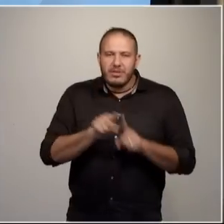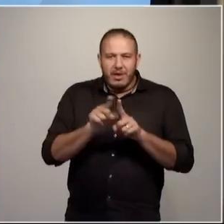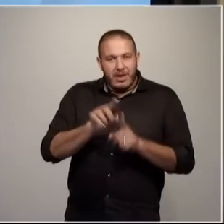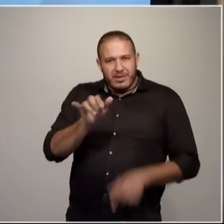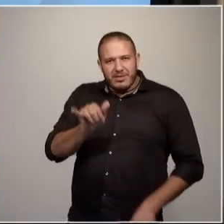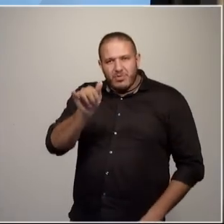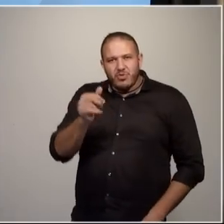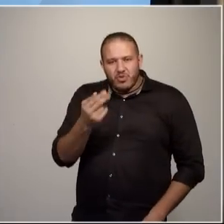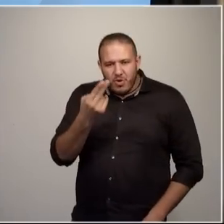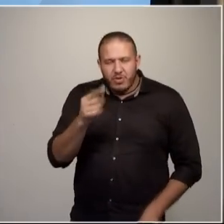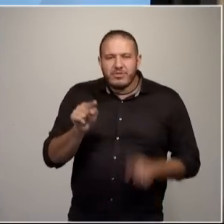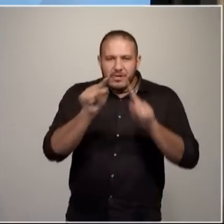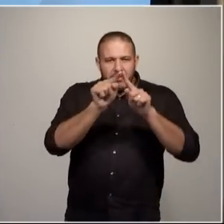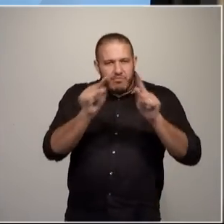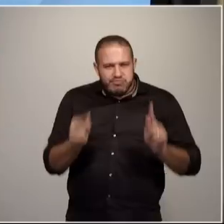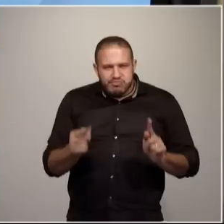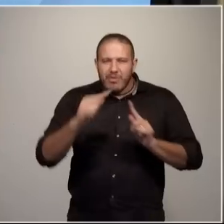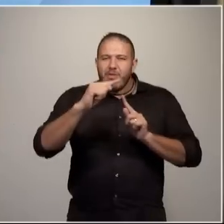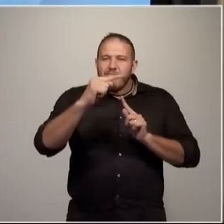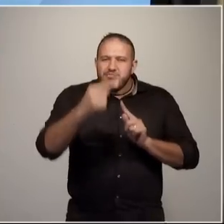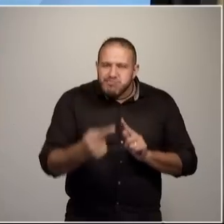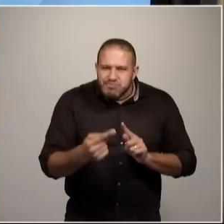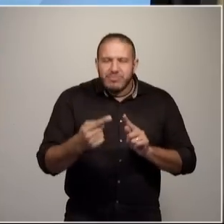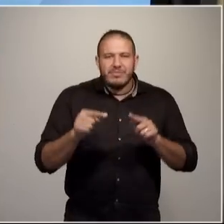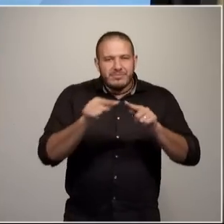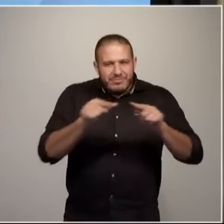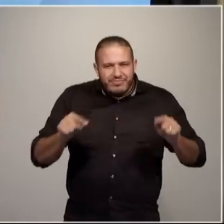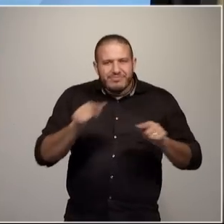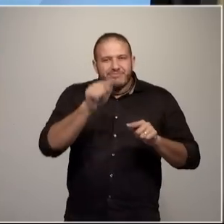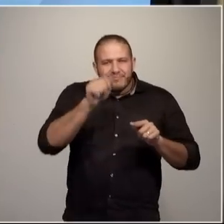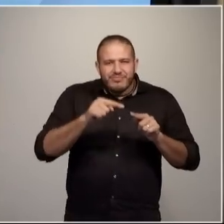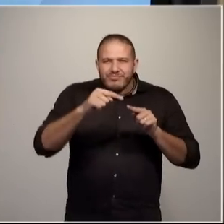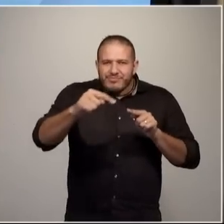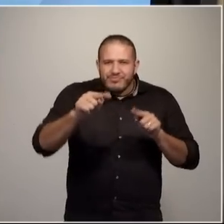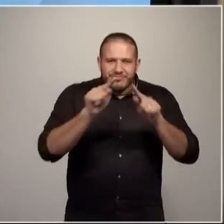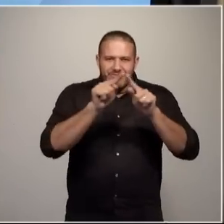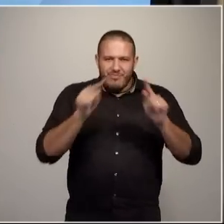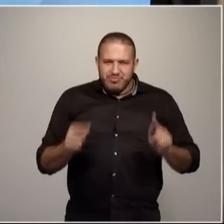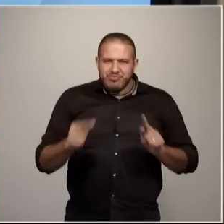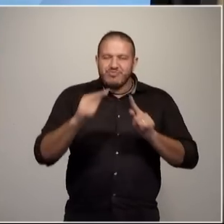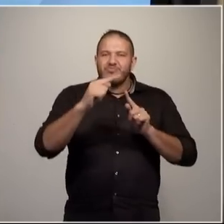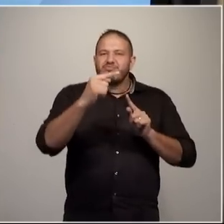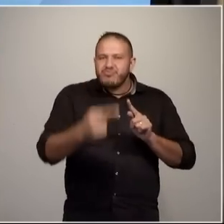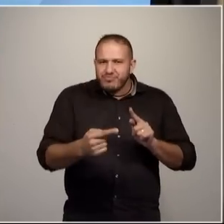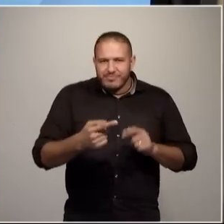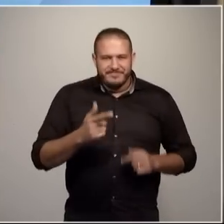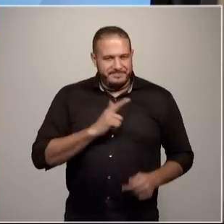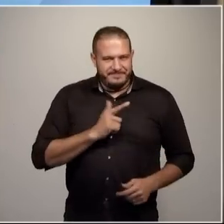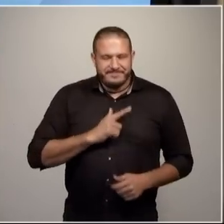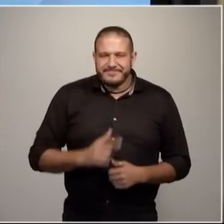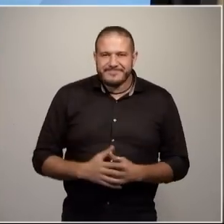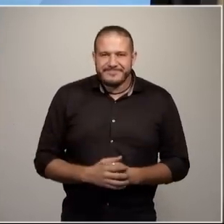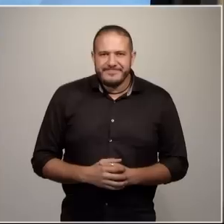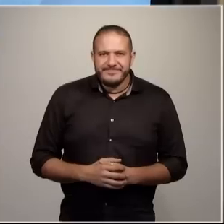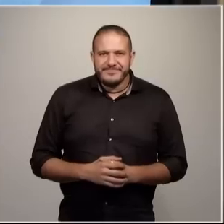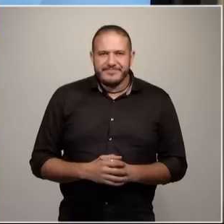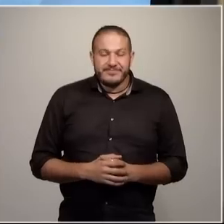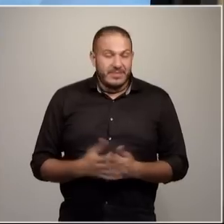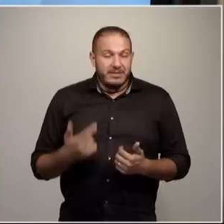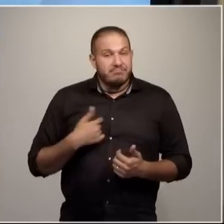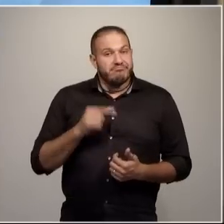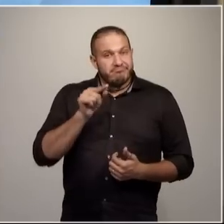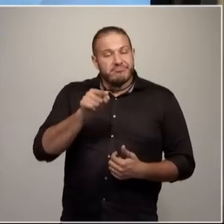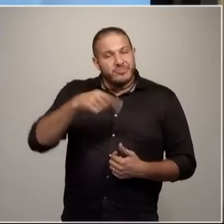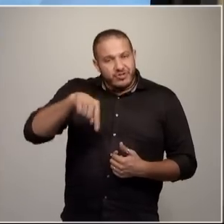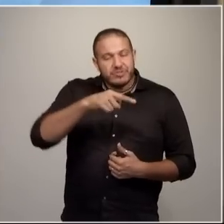que desce de forma também arredondada. As secções horizontais são circunferências. Então é disso que